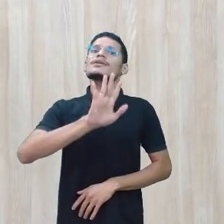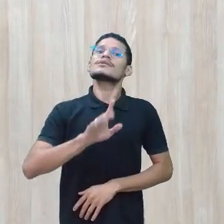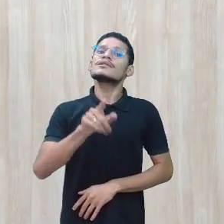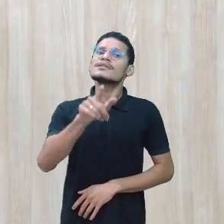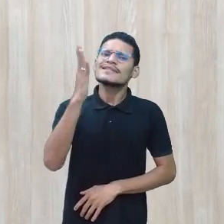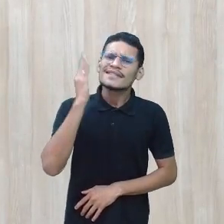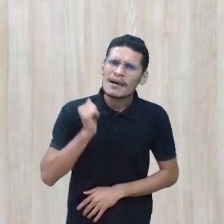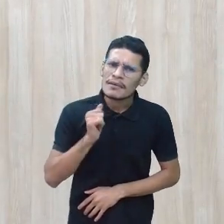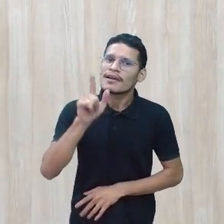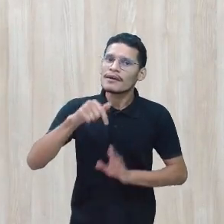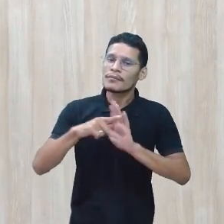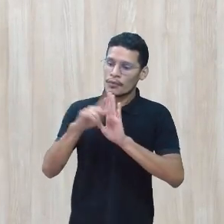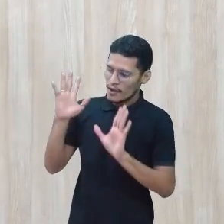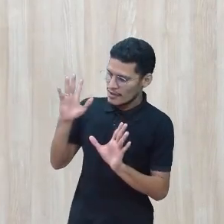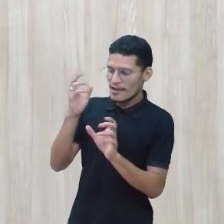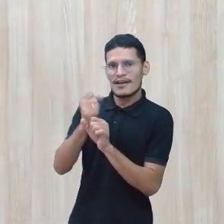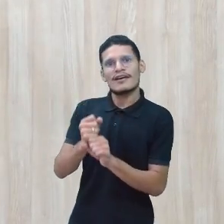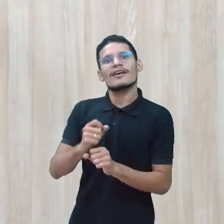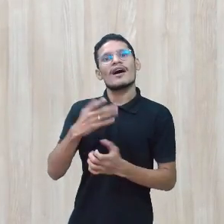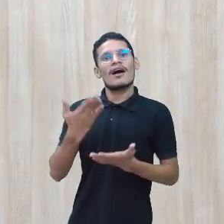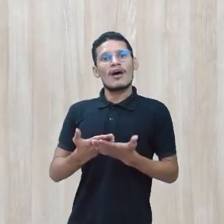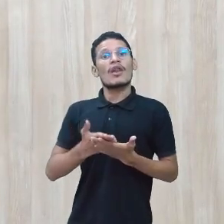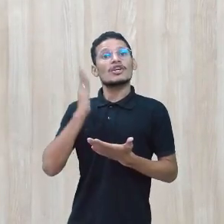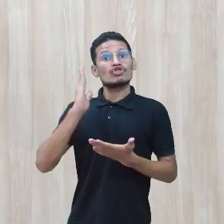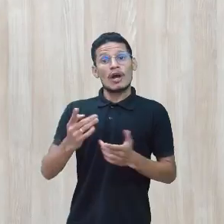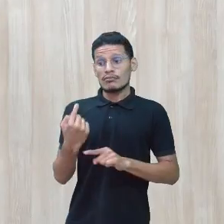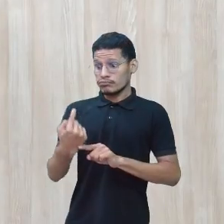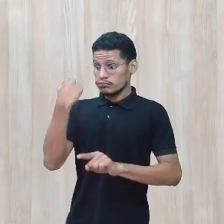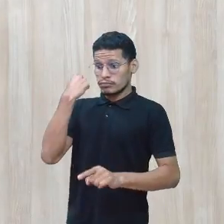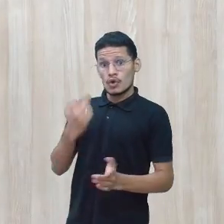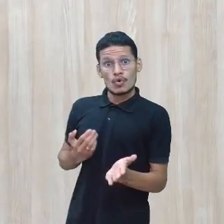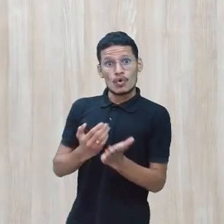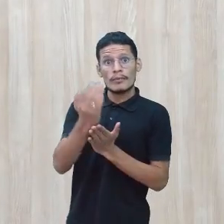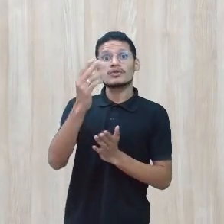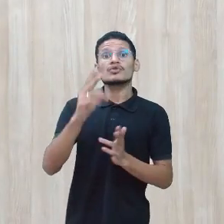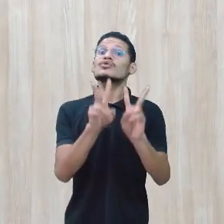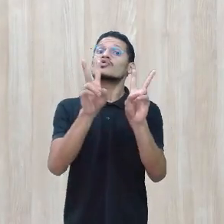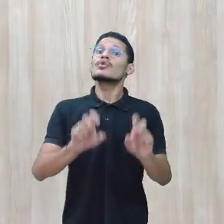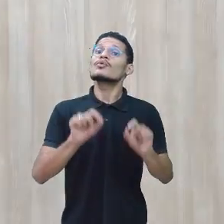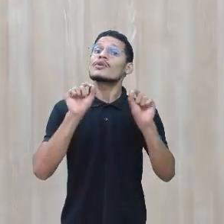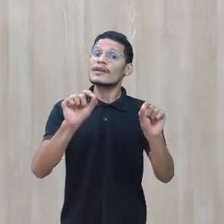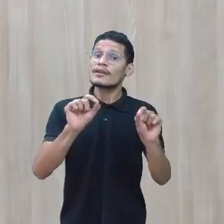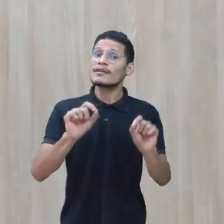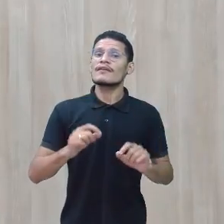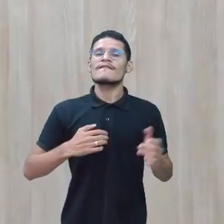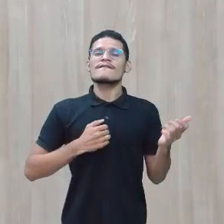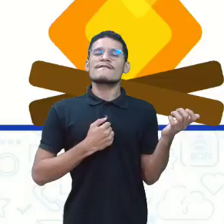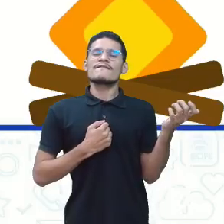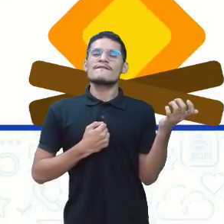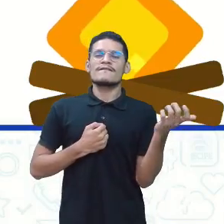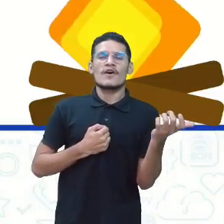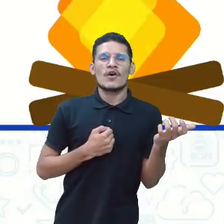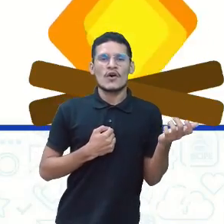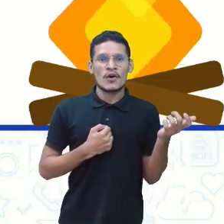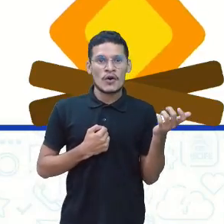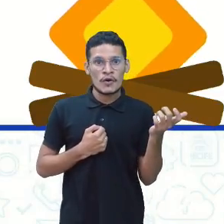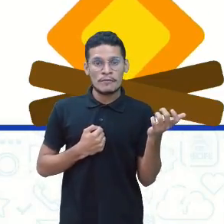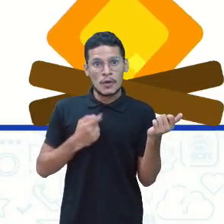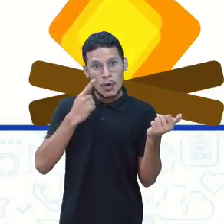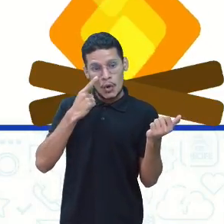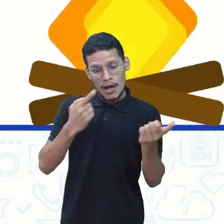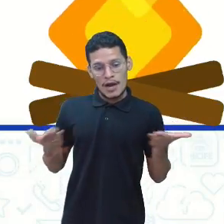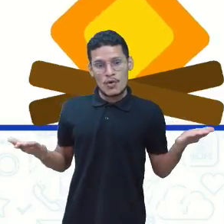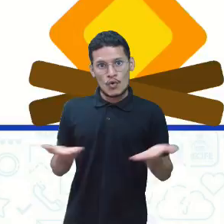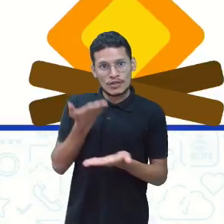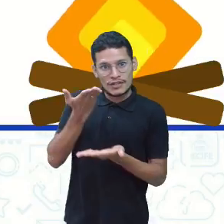É uma revisão. Essa aula a gente deu lá no início e foi sobre o forró, né? Então, na aula de